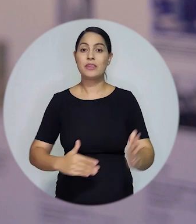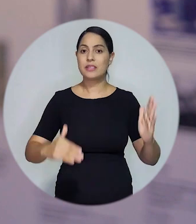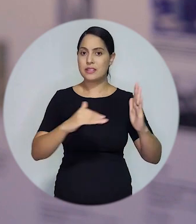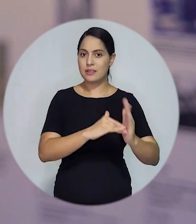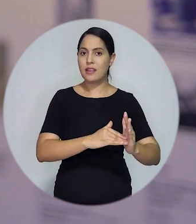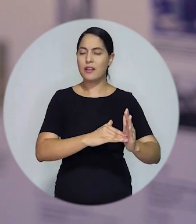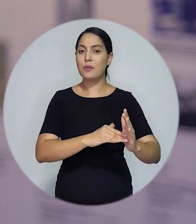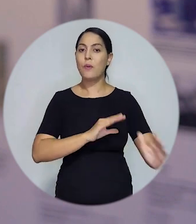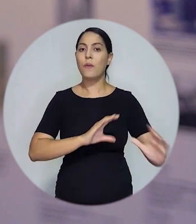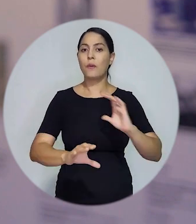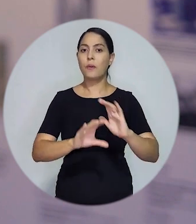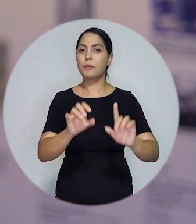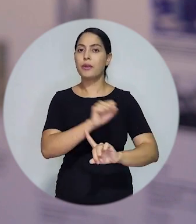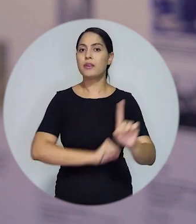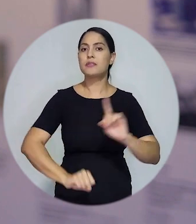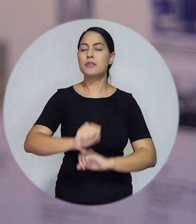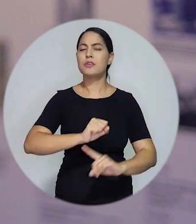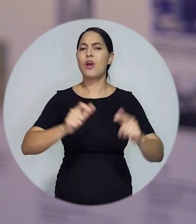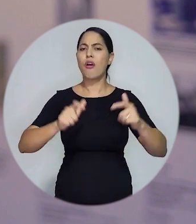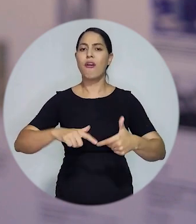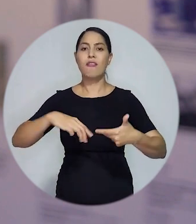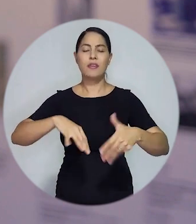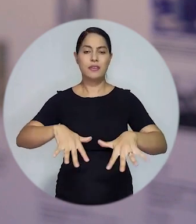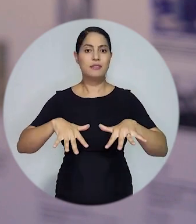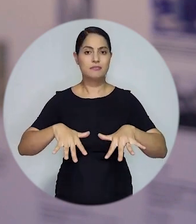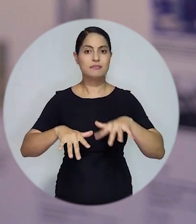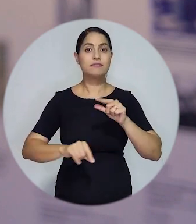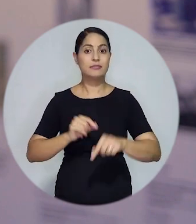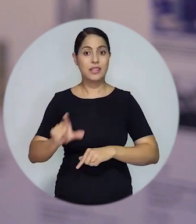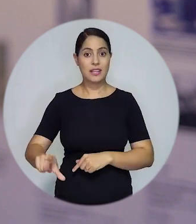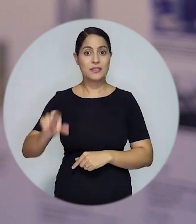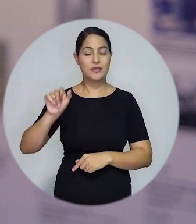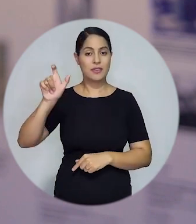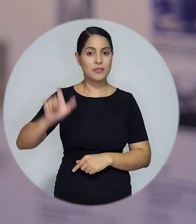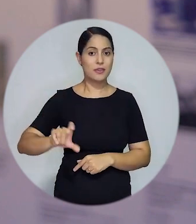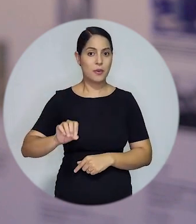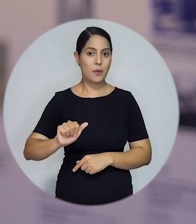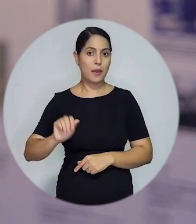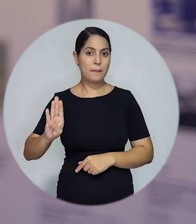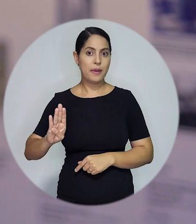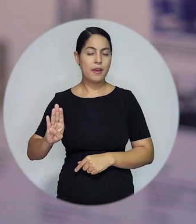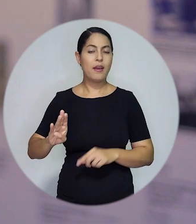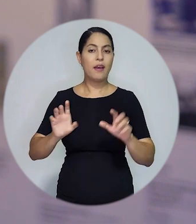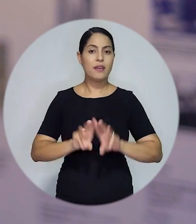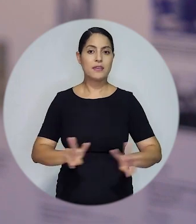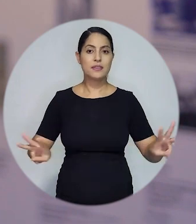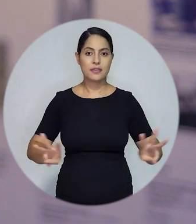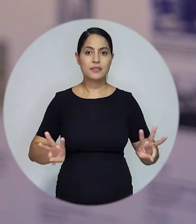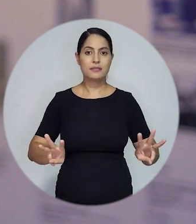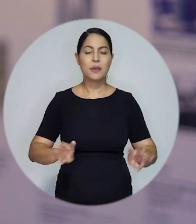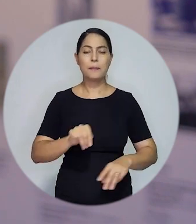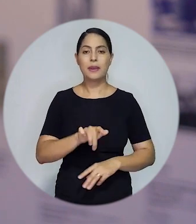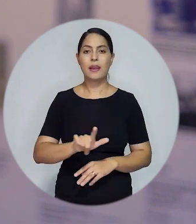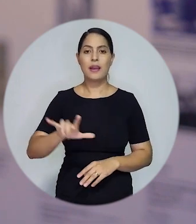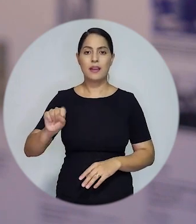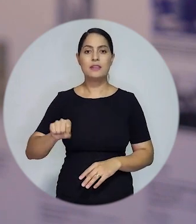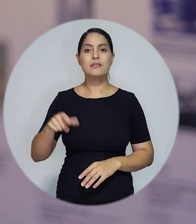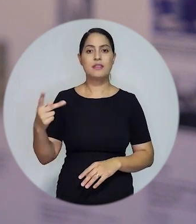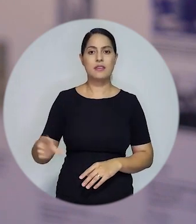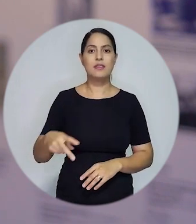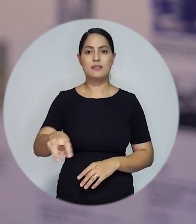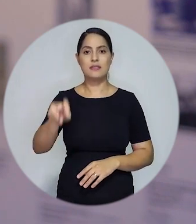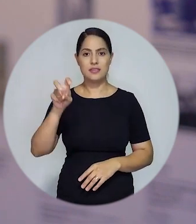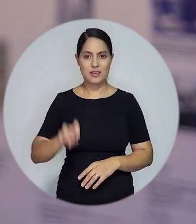os integrantes do Conselho de Comunicação Social do Congresso Nacional. O indicado pela OAB, o advogado e editor-chefe do site